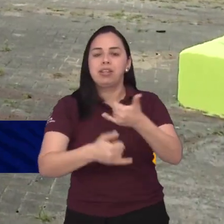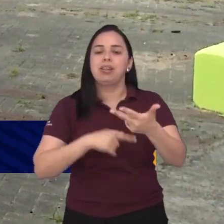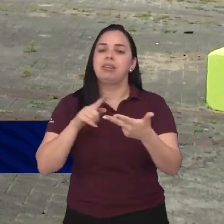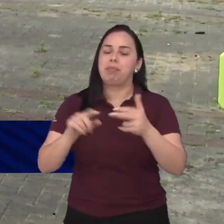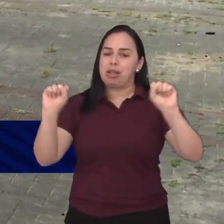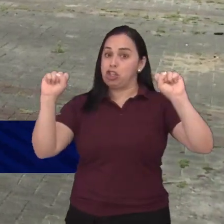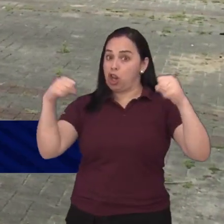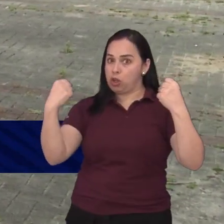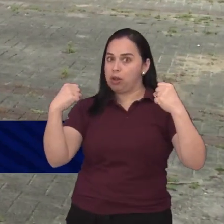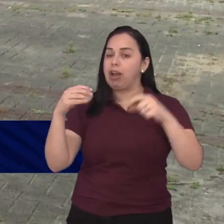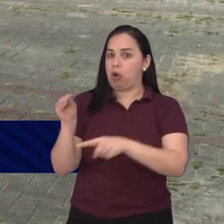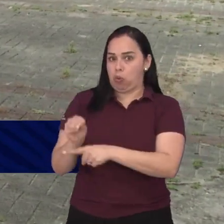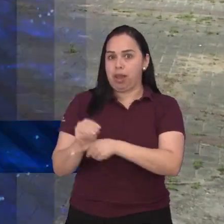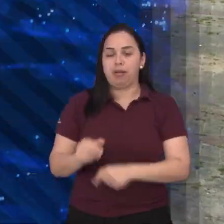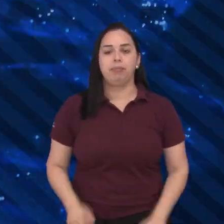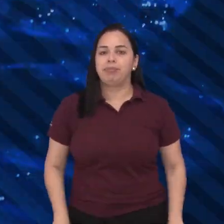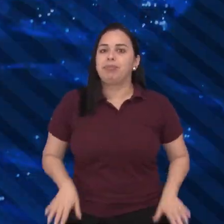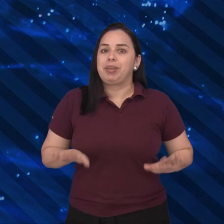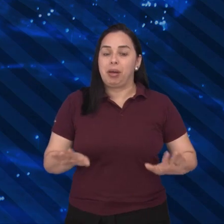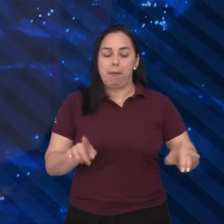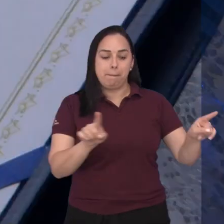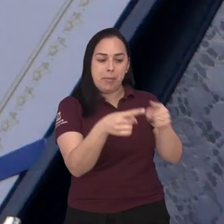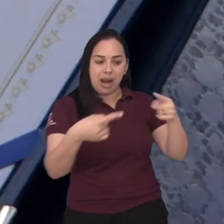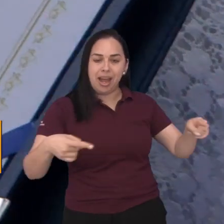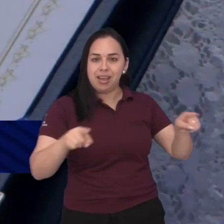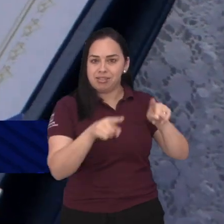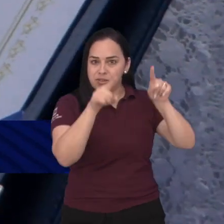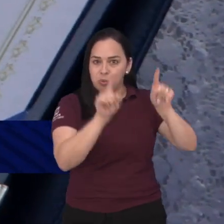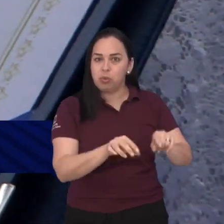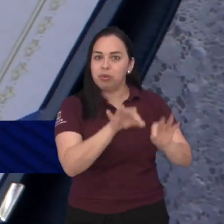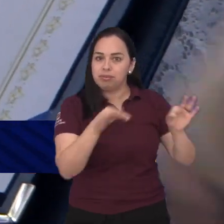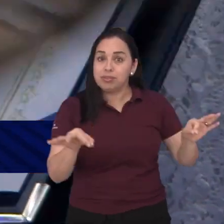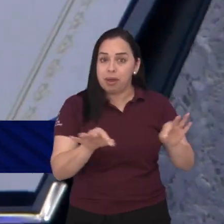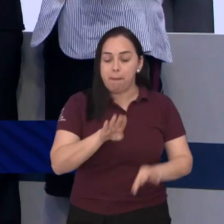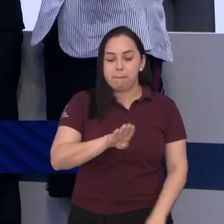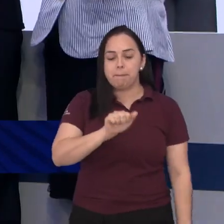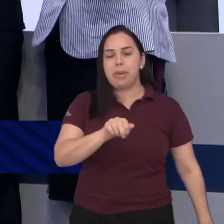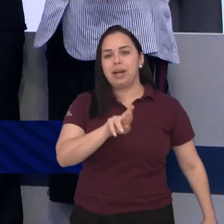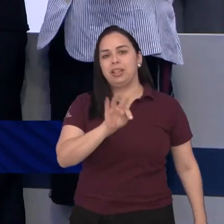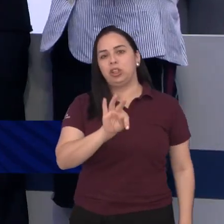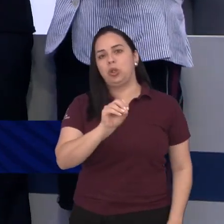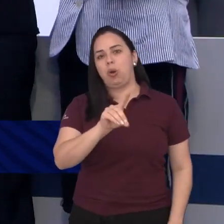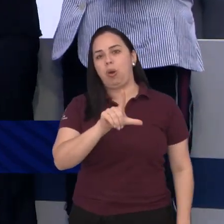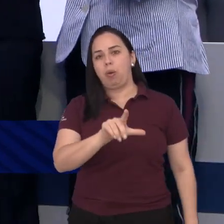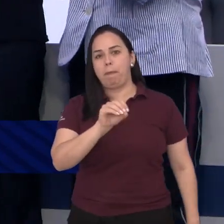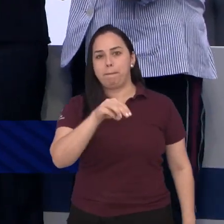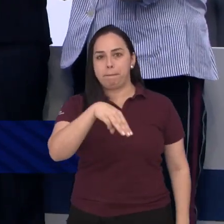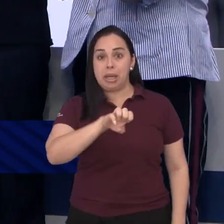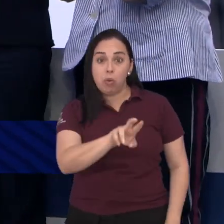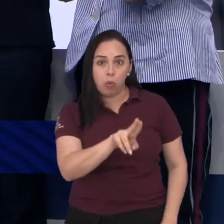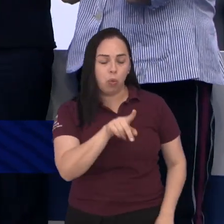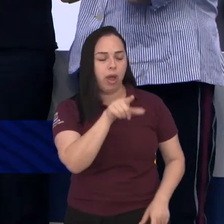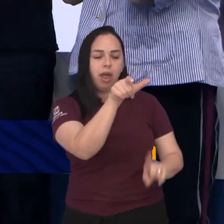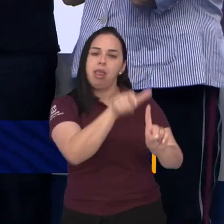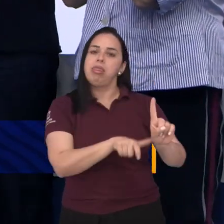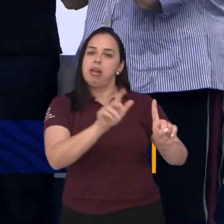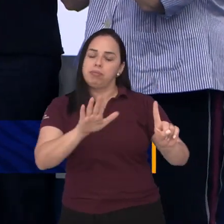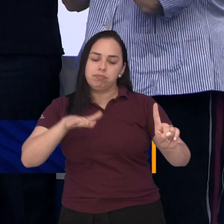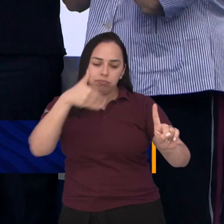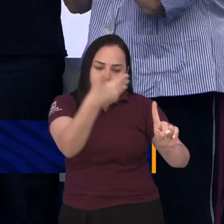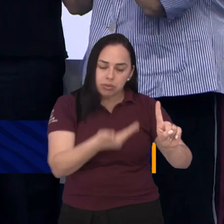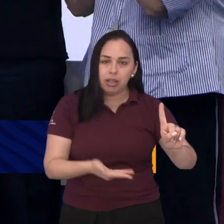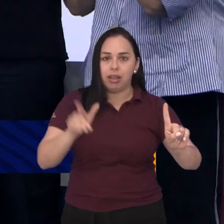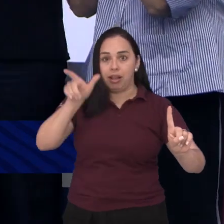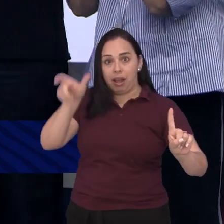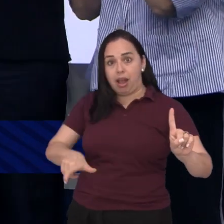de ginástica e lazer no município. Maestro Bartolomeu Vaz recebe medalha Cassiano Ricardo. Honraria